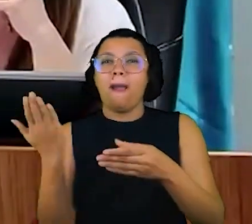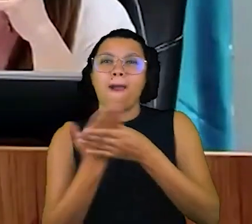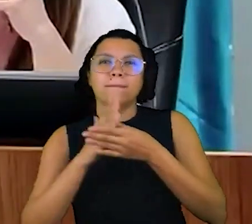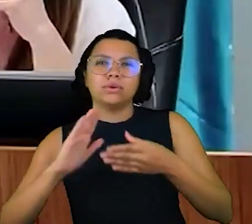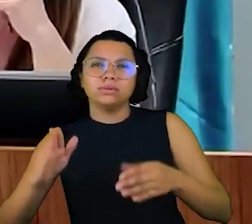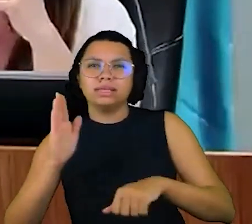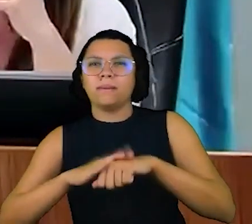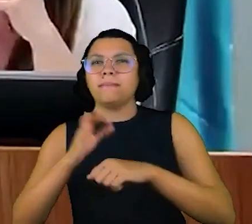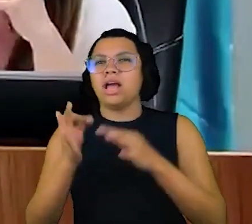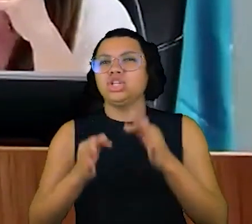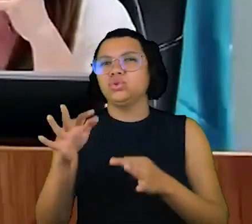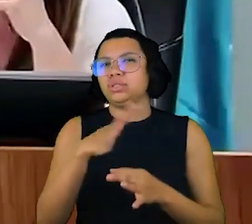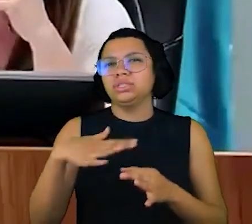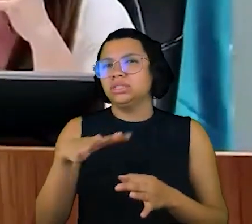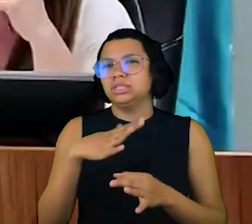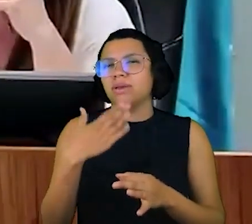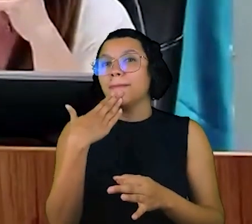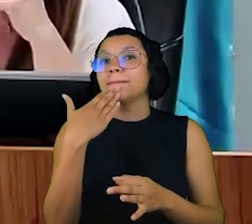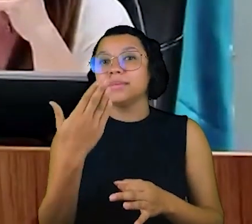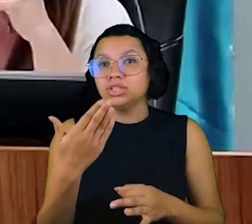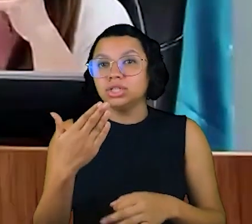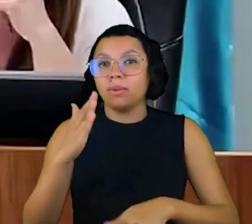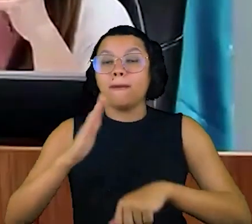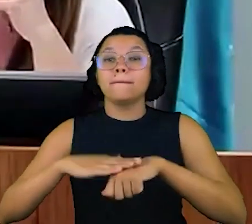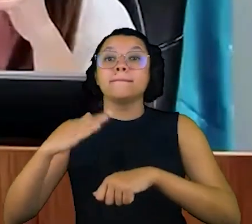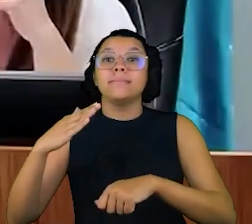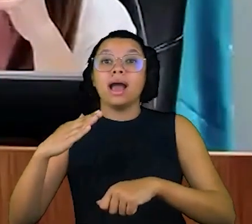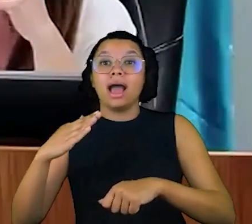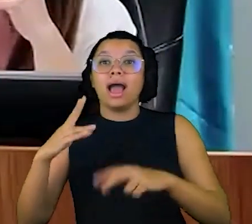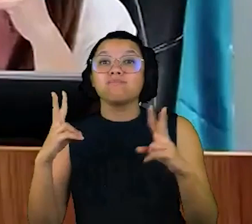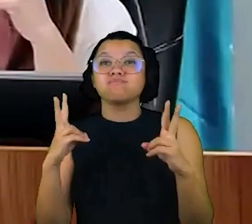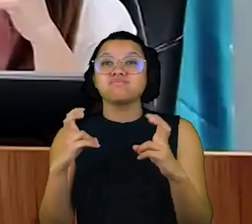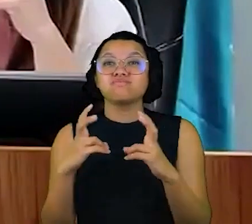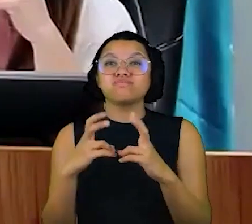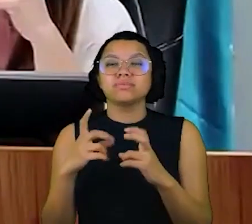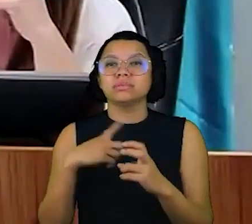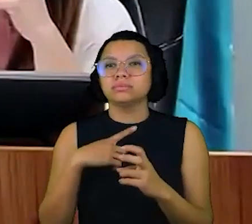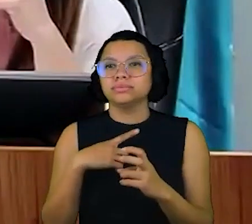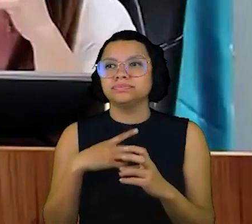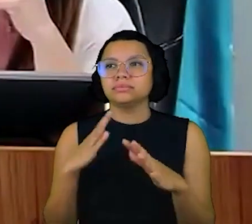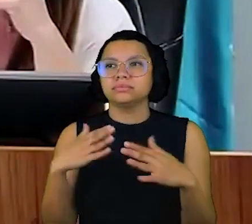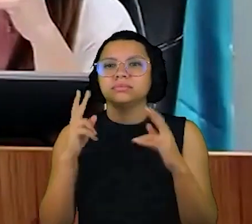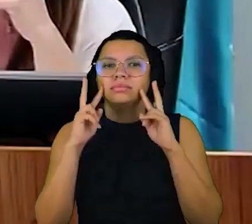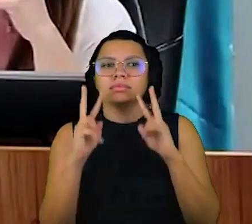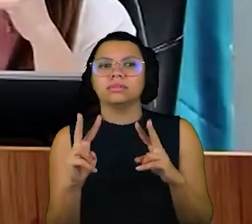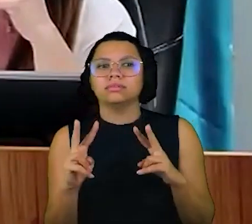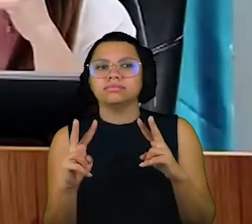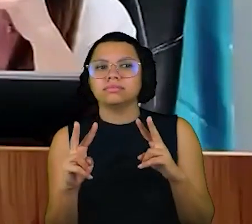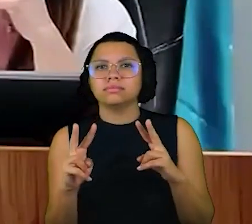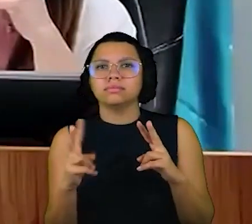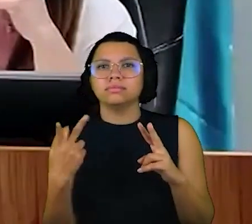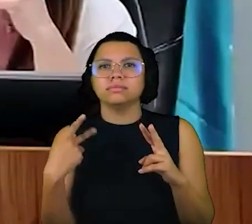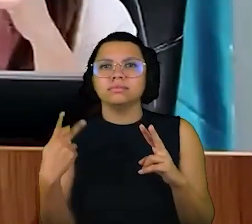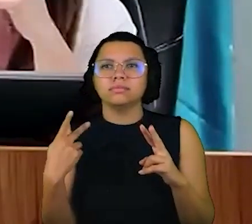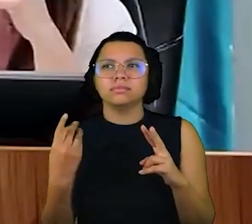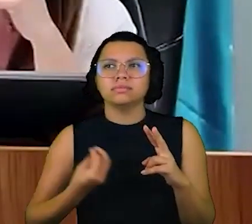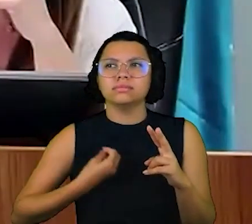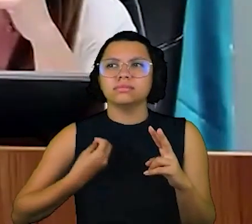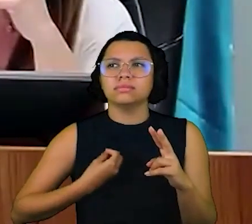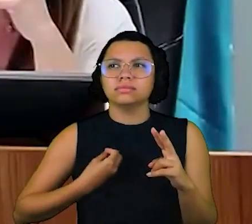mais processo, quanto mais jurisdição é acionado, significa que você tem mais conflito. Então,